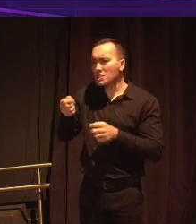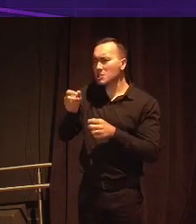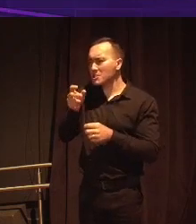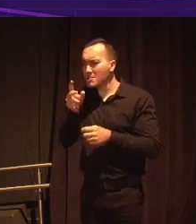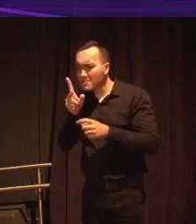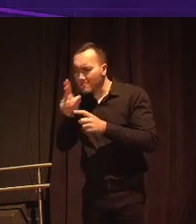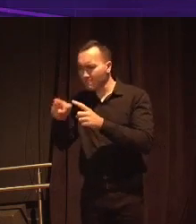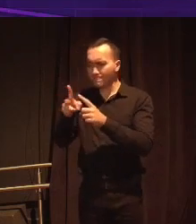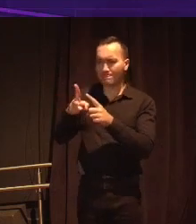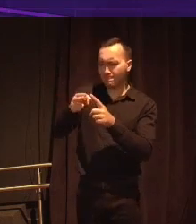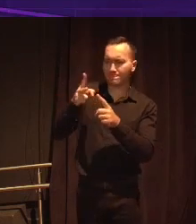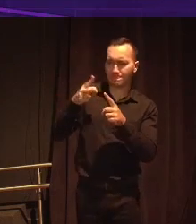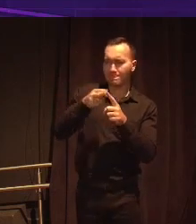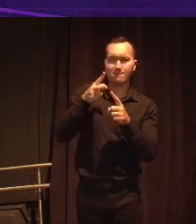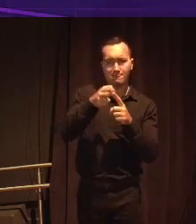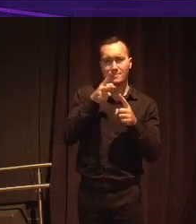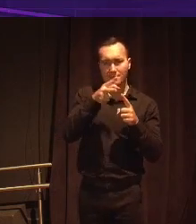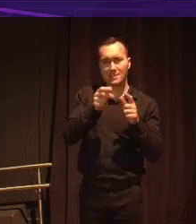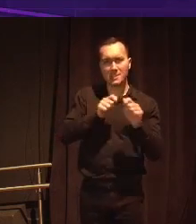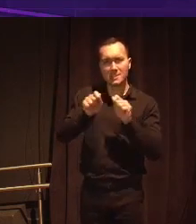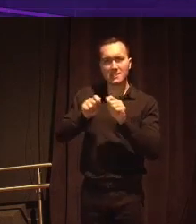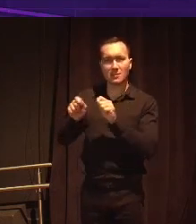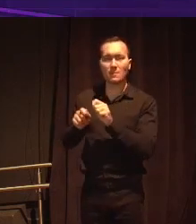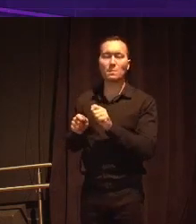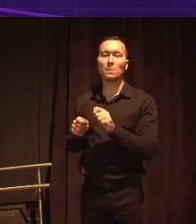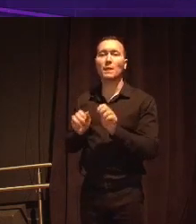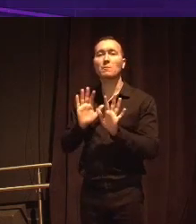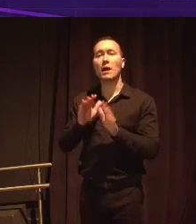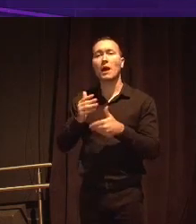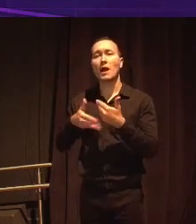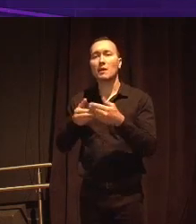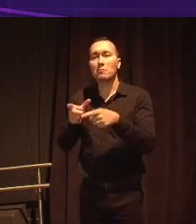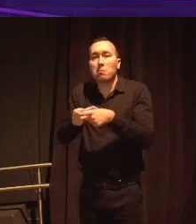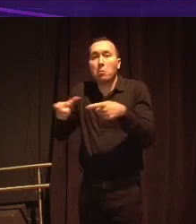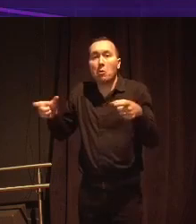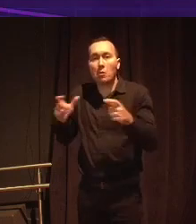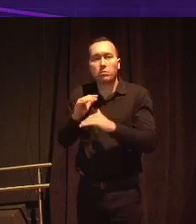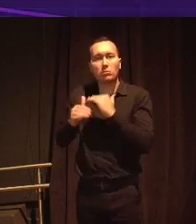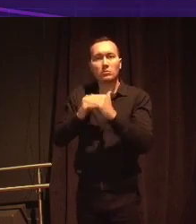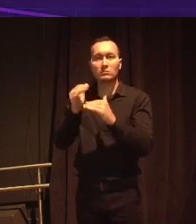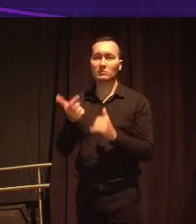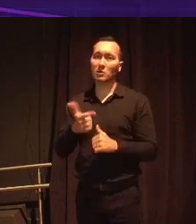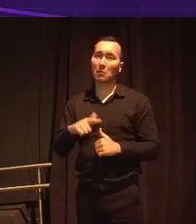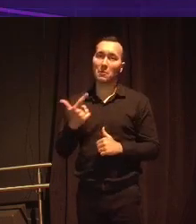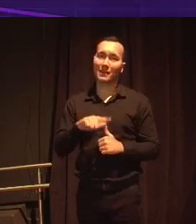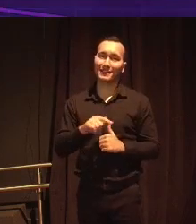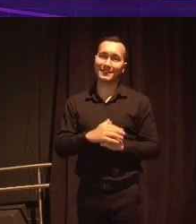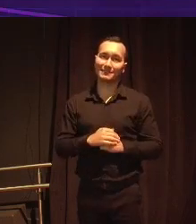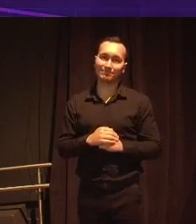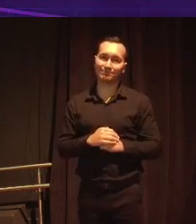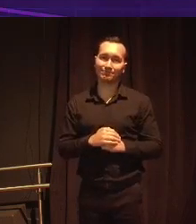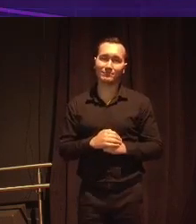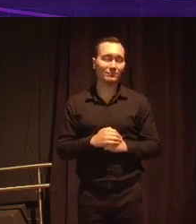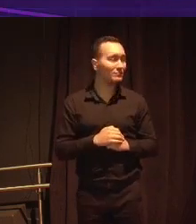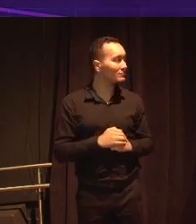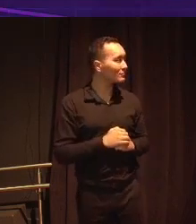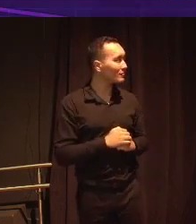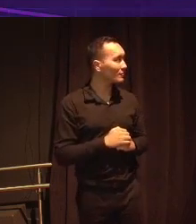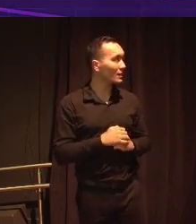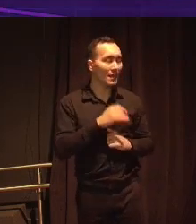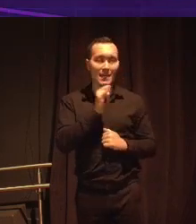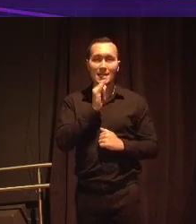mas não cresce, né? E do lado direito a gente tem aqui uma floresta, né? E essa floresta é